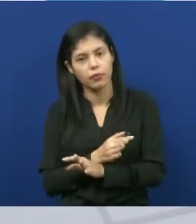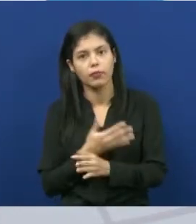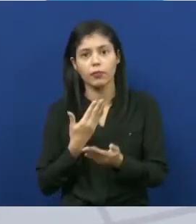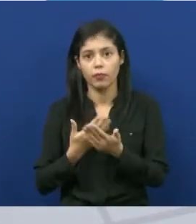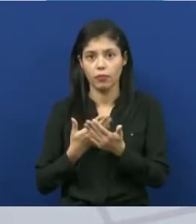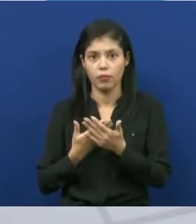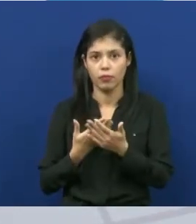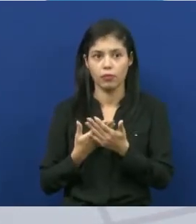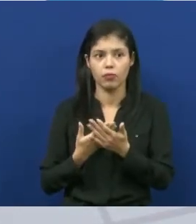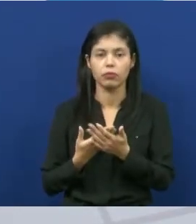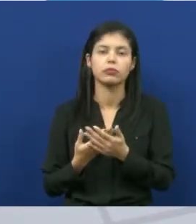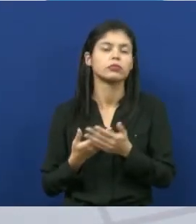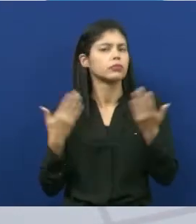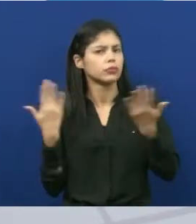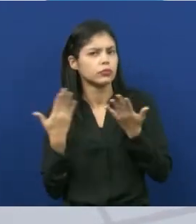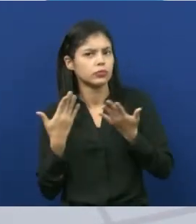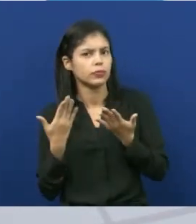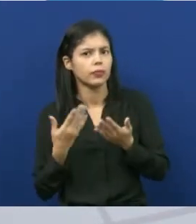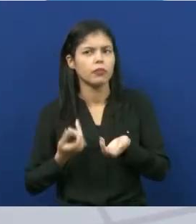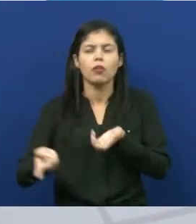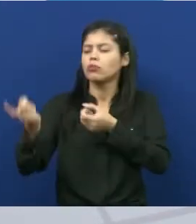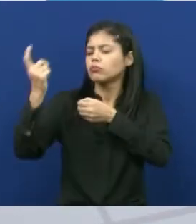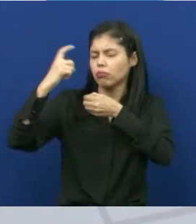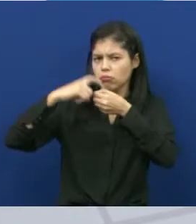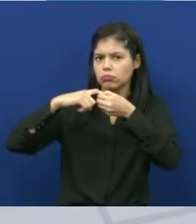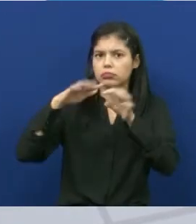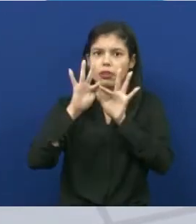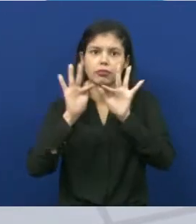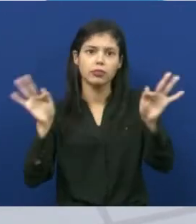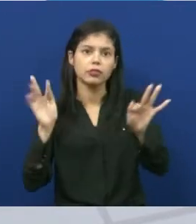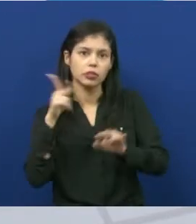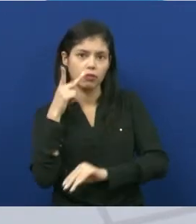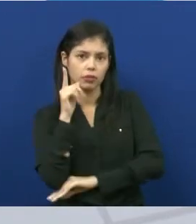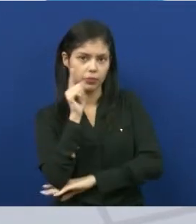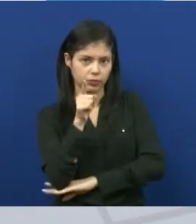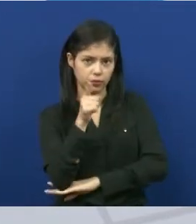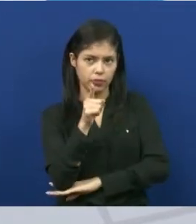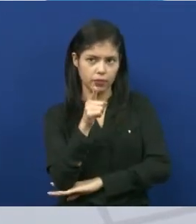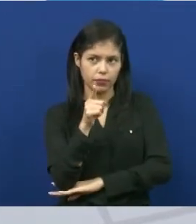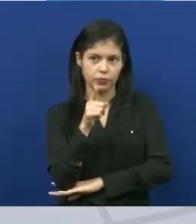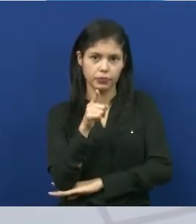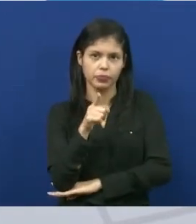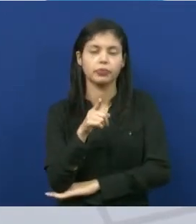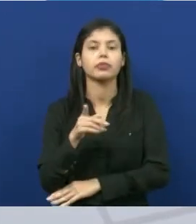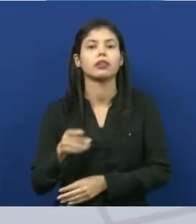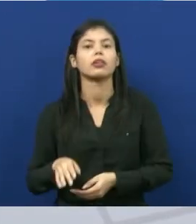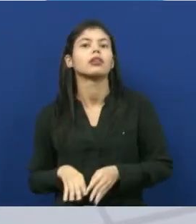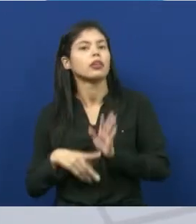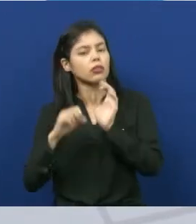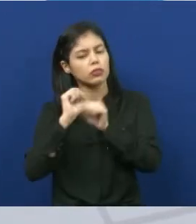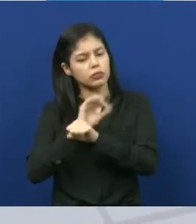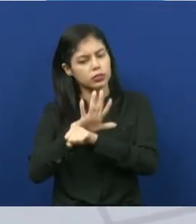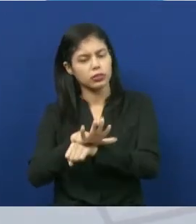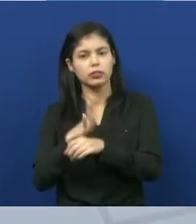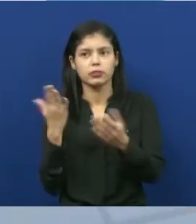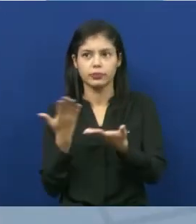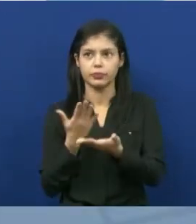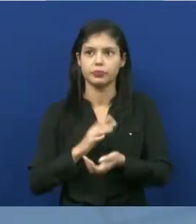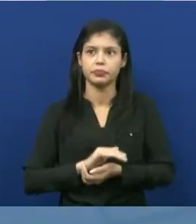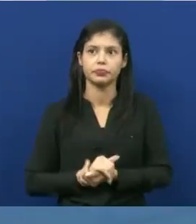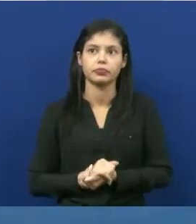lá aquela citação que eu fiz no início da aula. Acompanha comigo aqui no slide, por